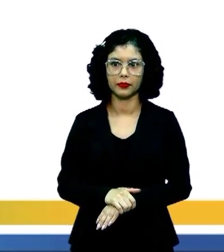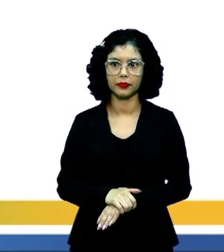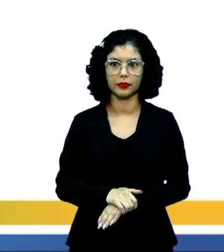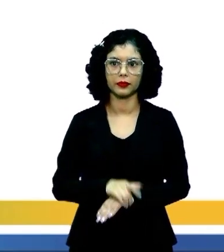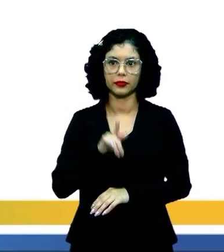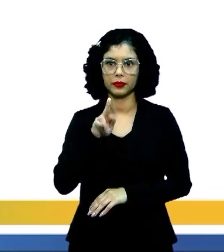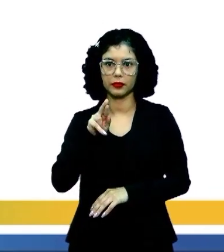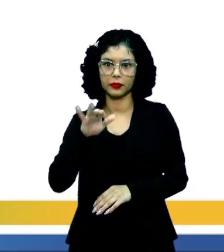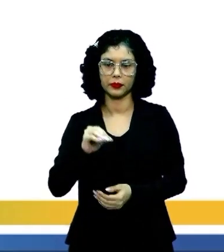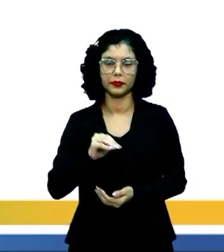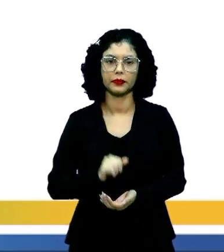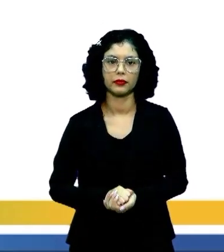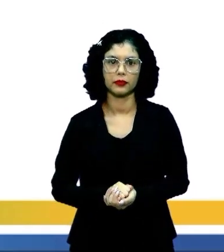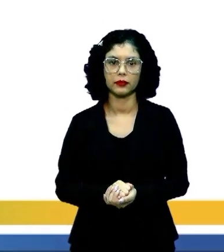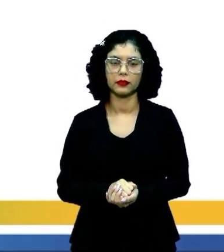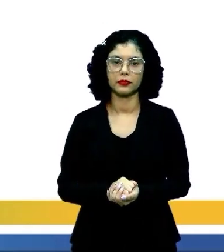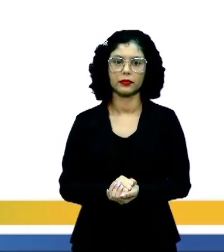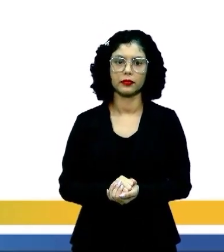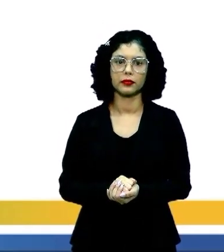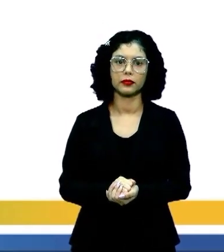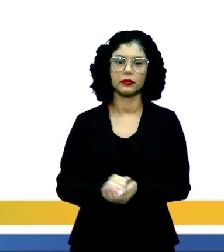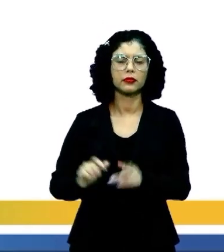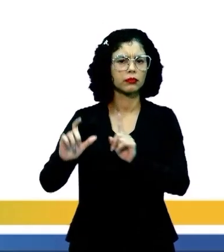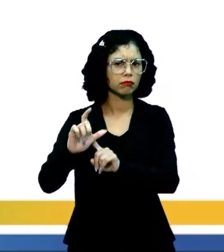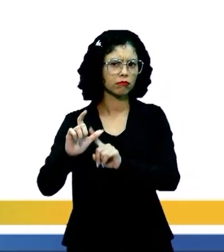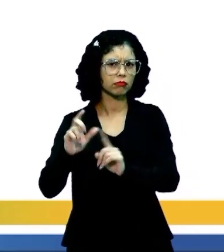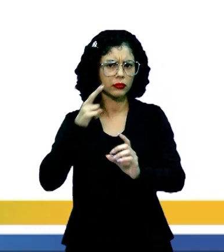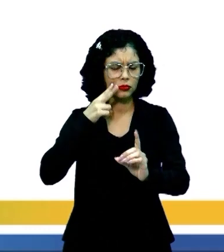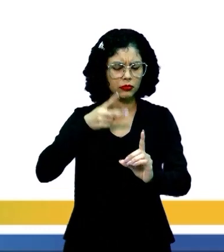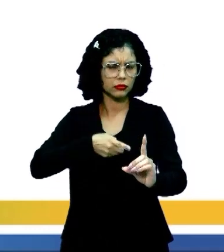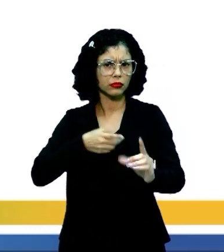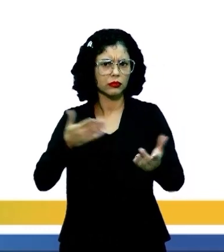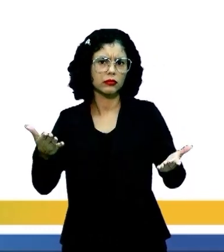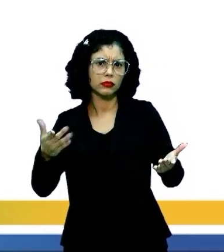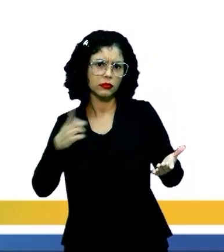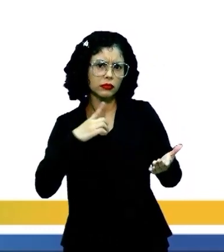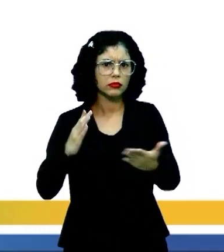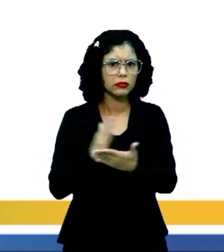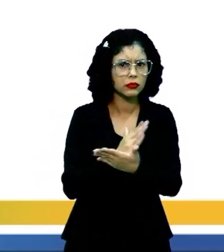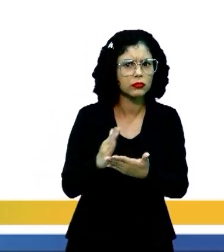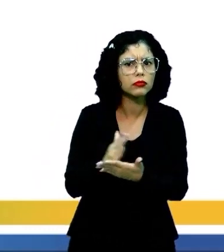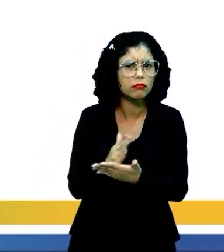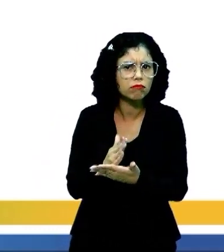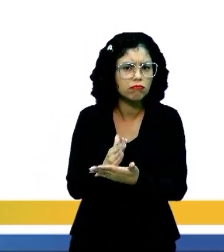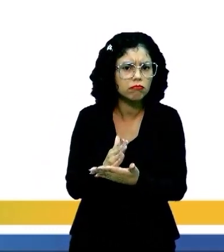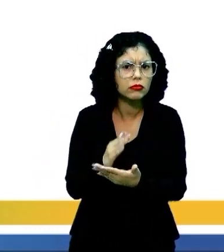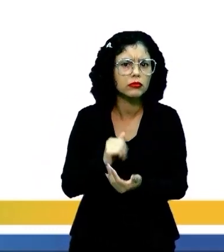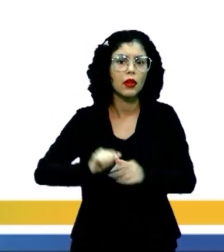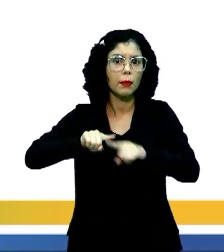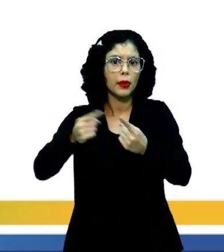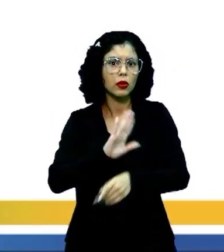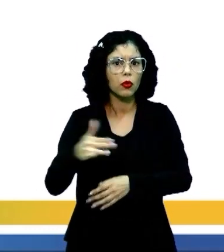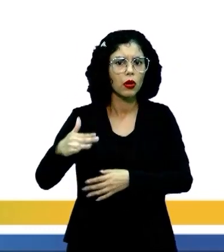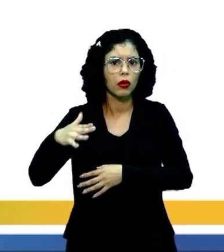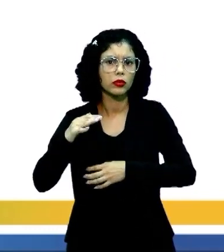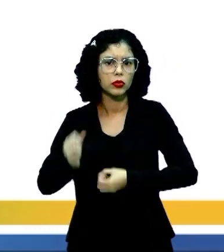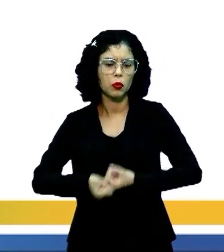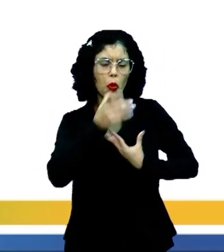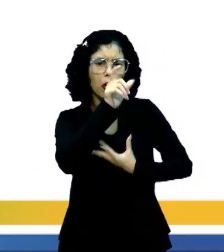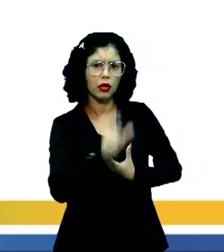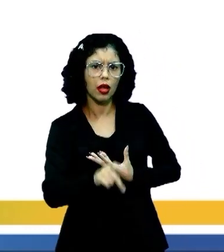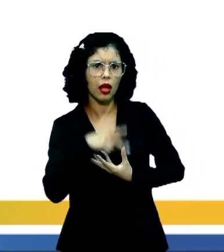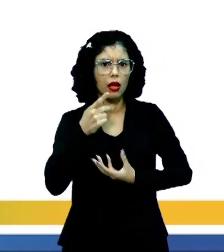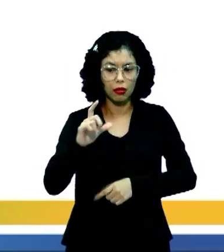de Gilberto Gil. Leia comigo. Uma lata existe para conter algo, mas quando o poeta